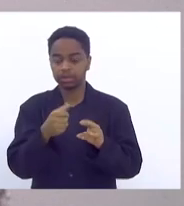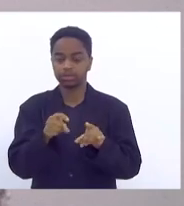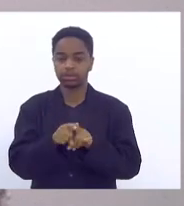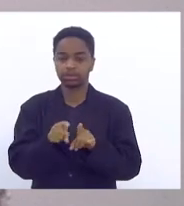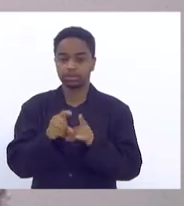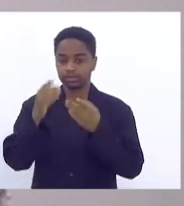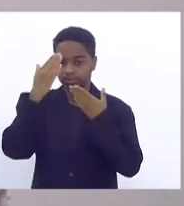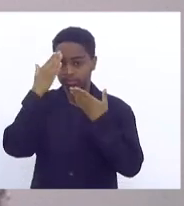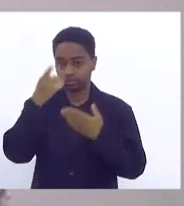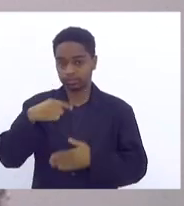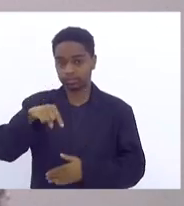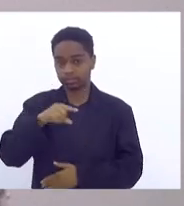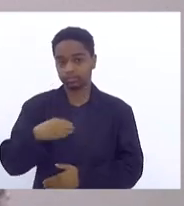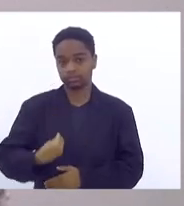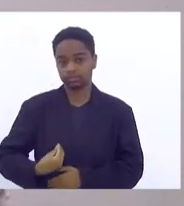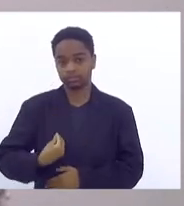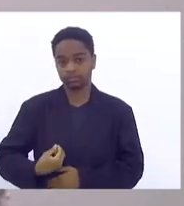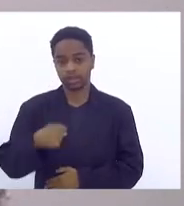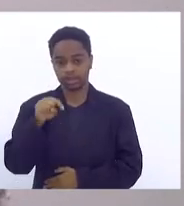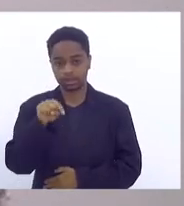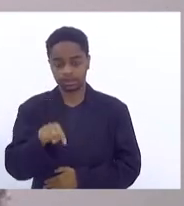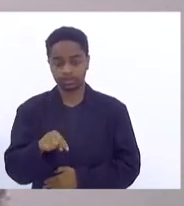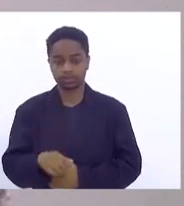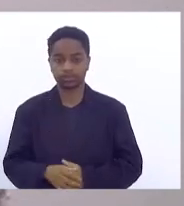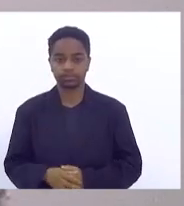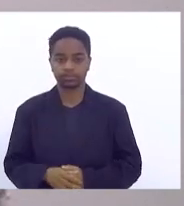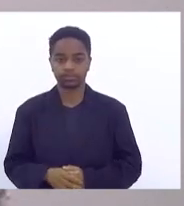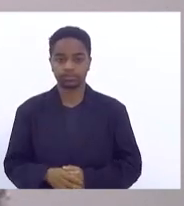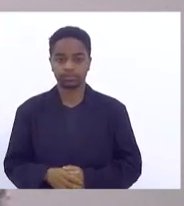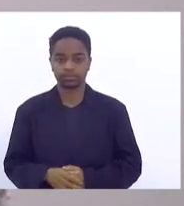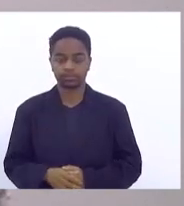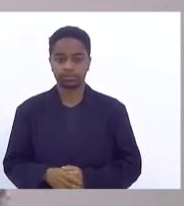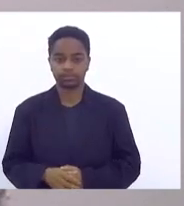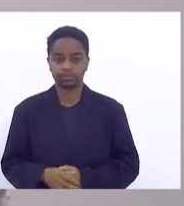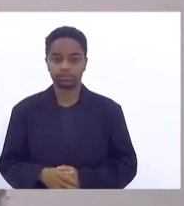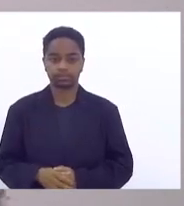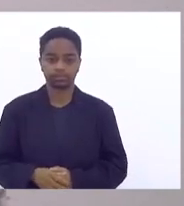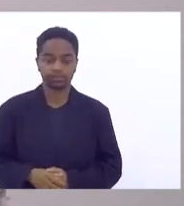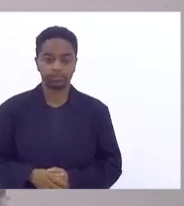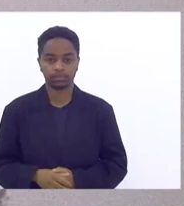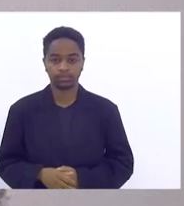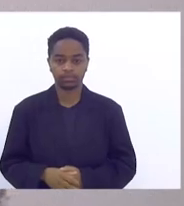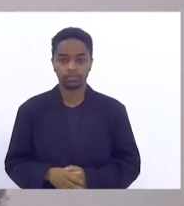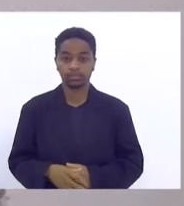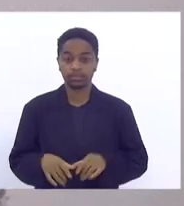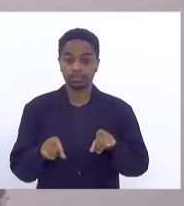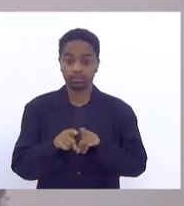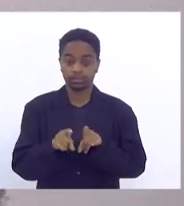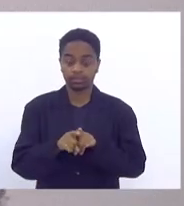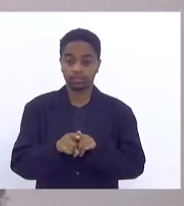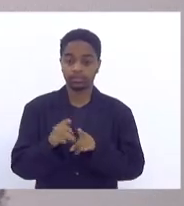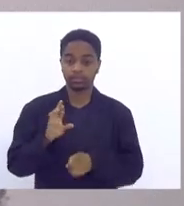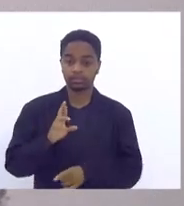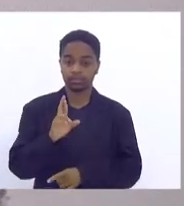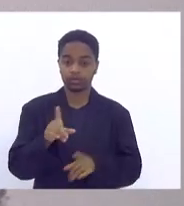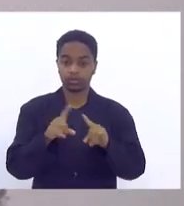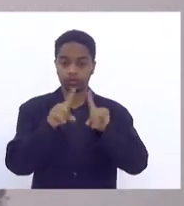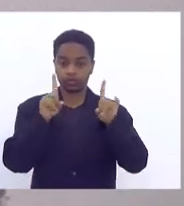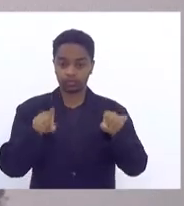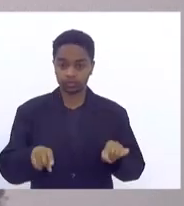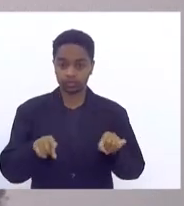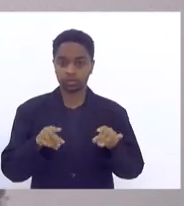presença de vocês a diferença de vocês e também eh em nome dos Servidores e também agradecendo os